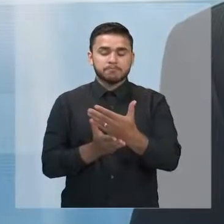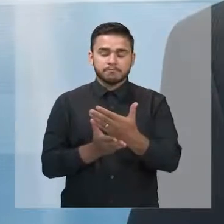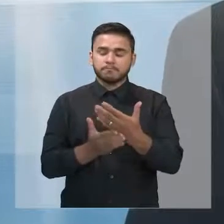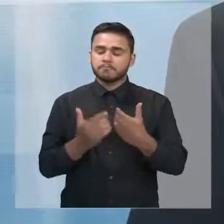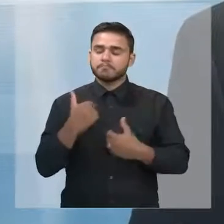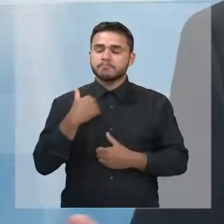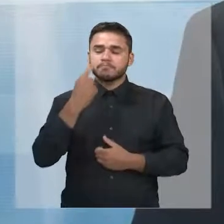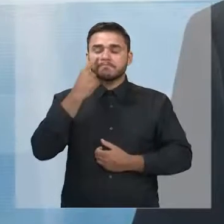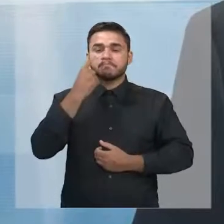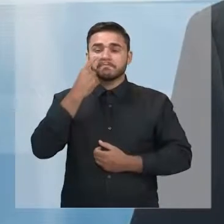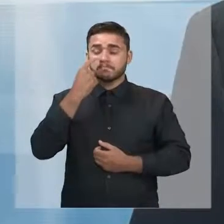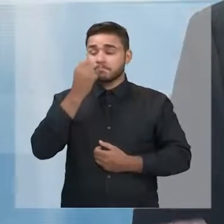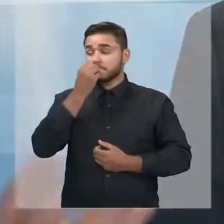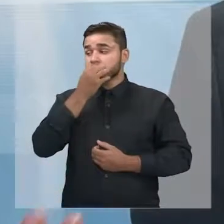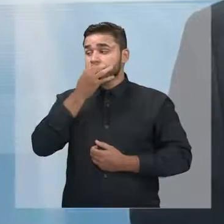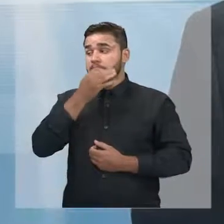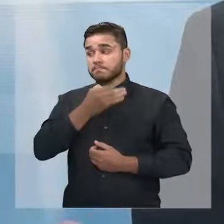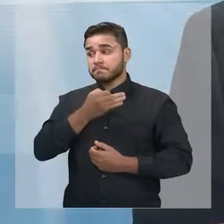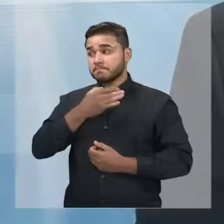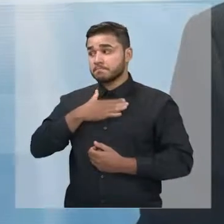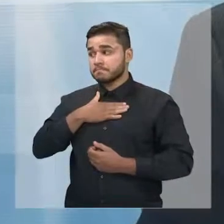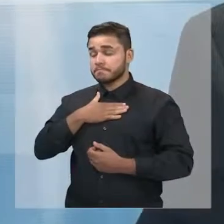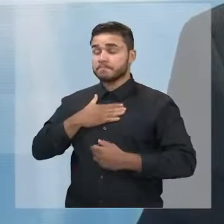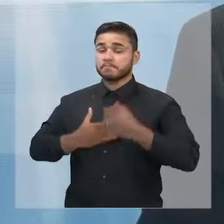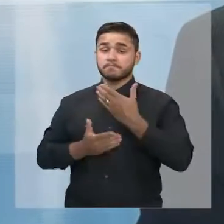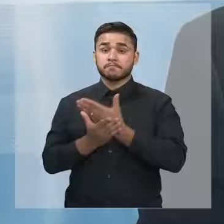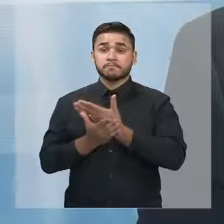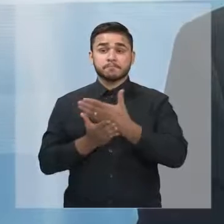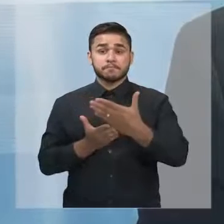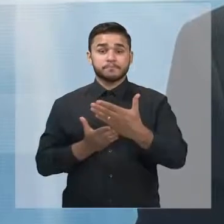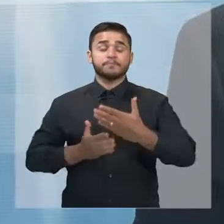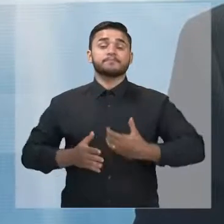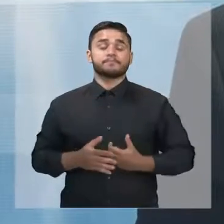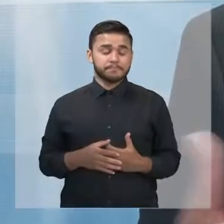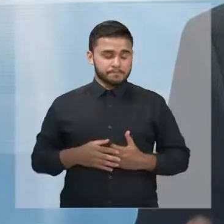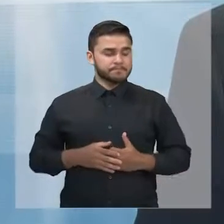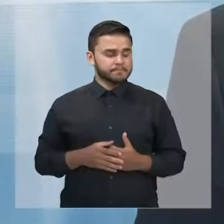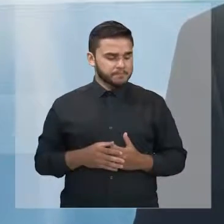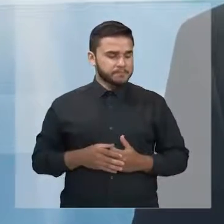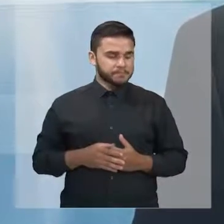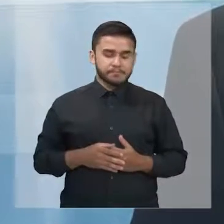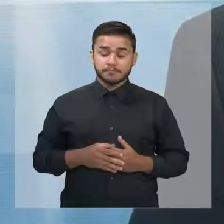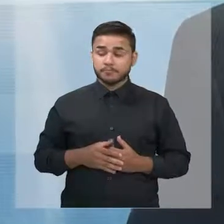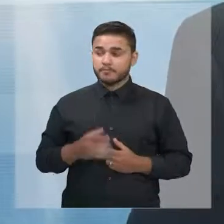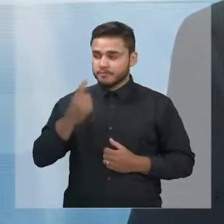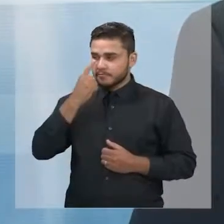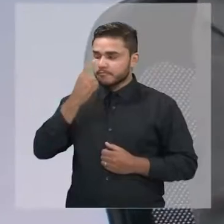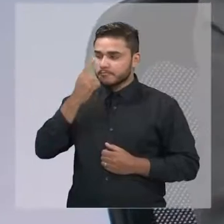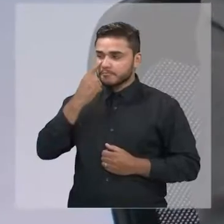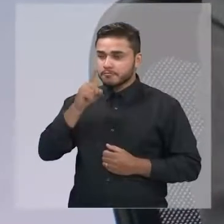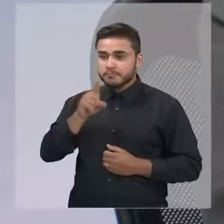vou começar o programa. Eu proponho para os senhores que nós iniciemos o programa